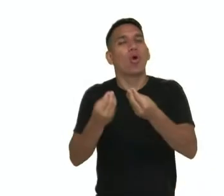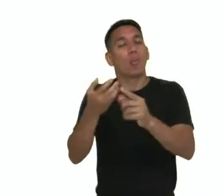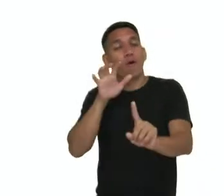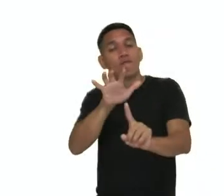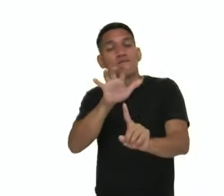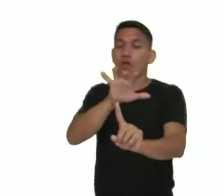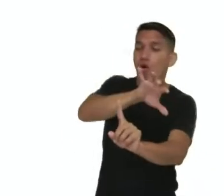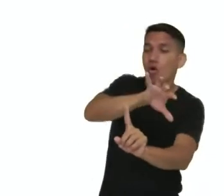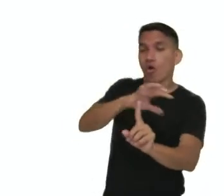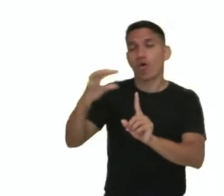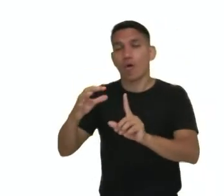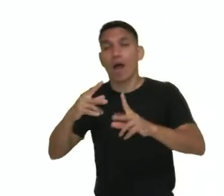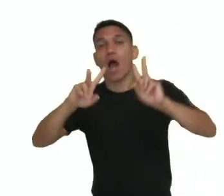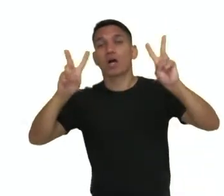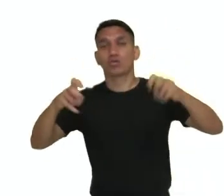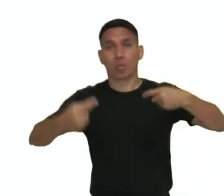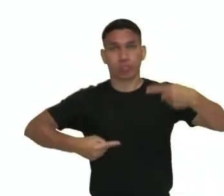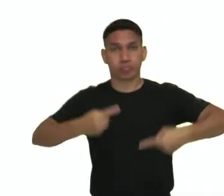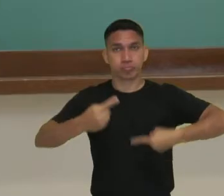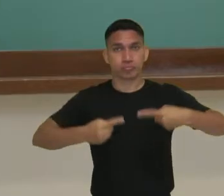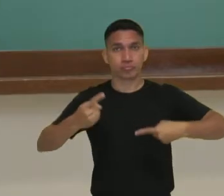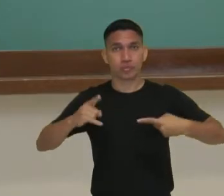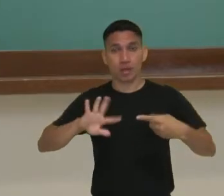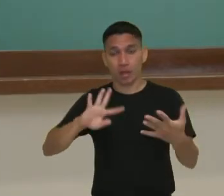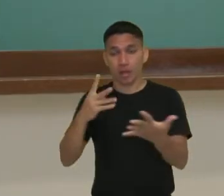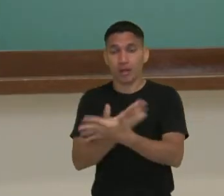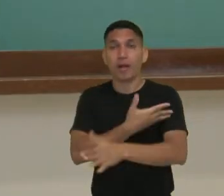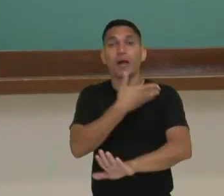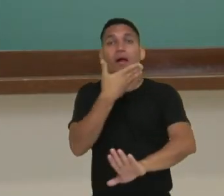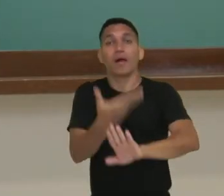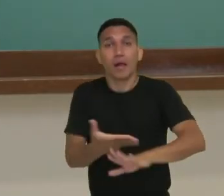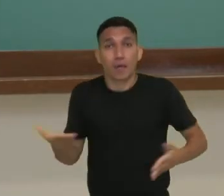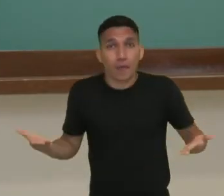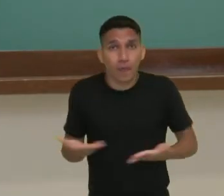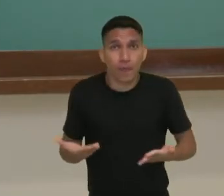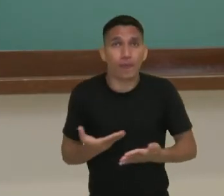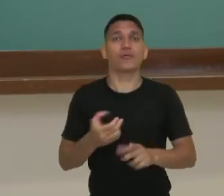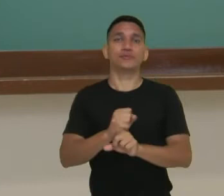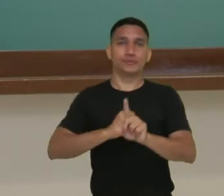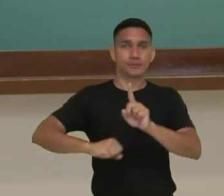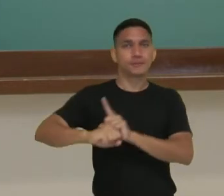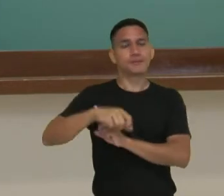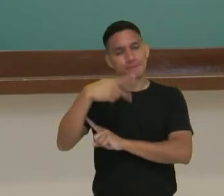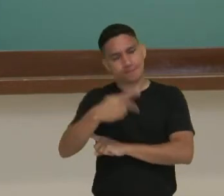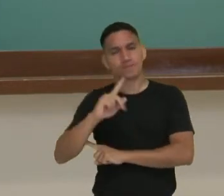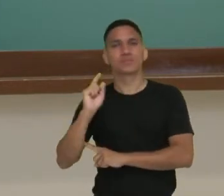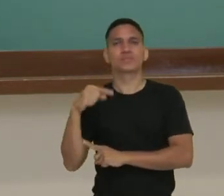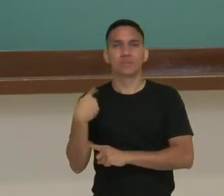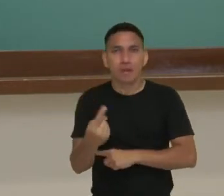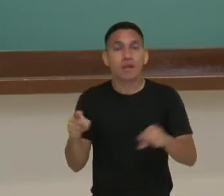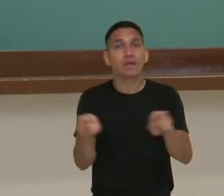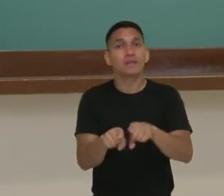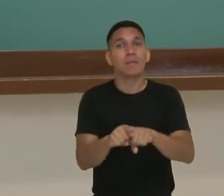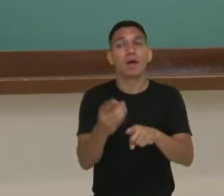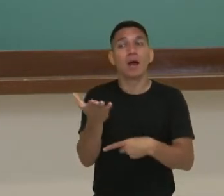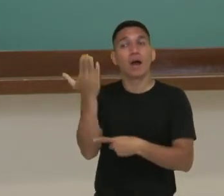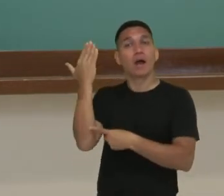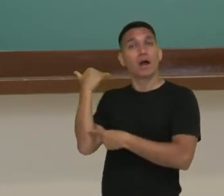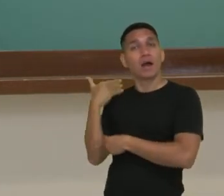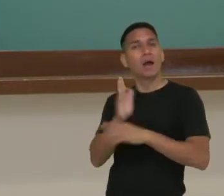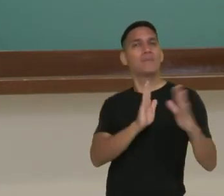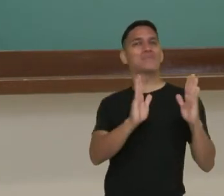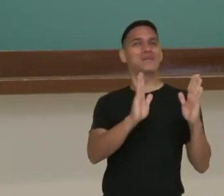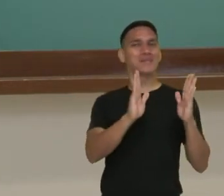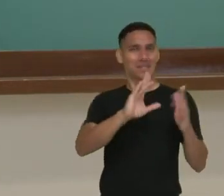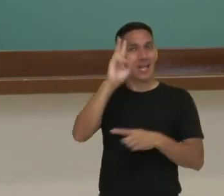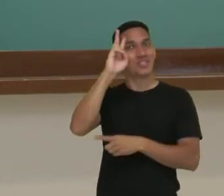da política nas questões presentes na nossa sociedade e também naquela sociedade do período. A